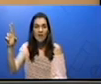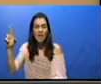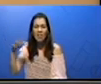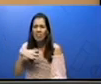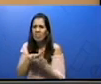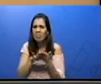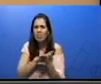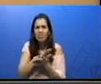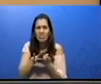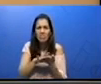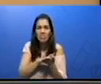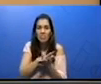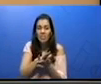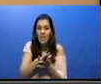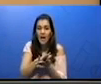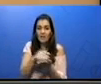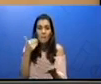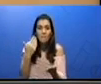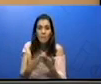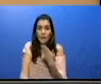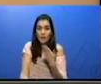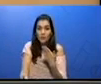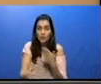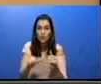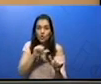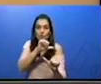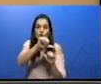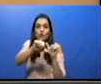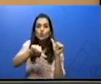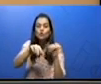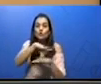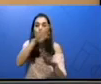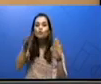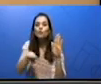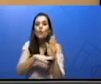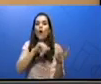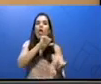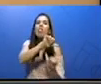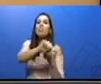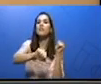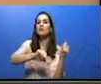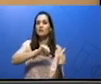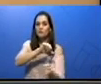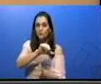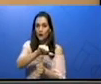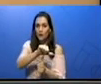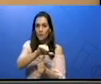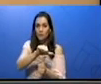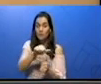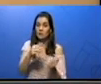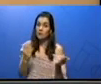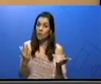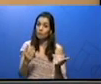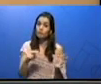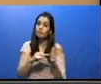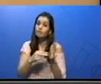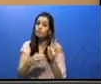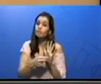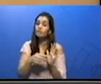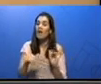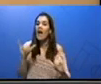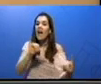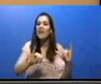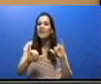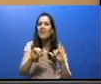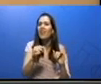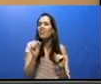se perde, tudo se transforma. Ou seja, isso significa que em uma reação química a matéria não